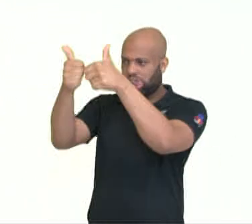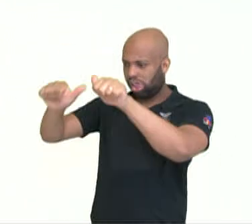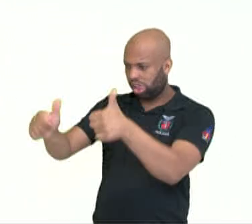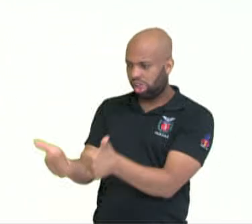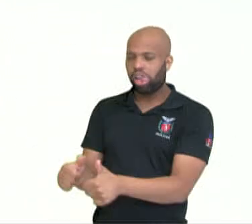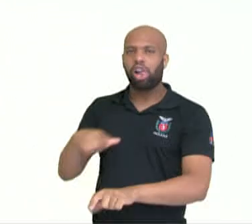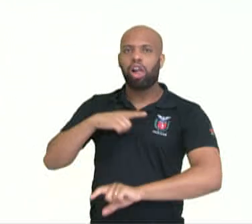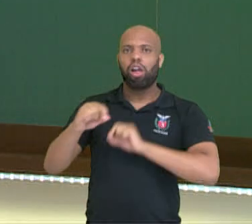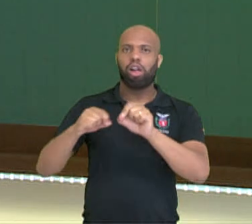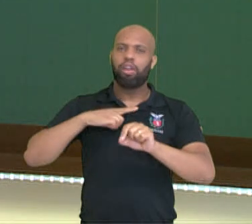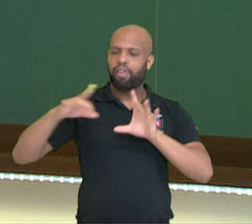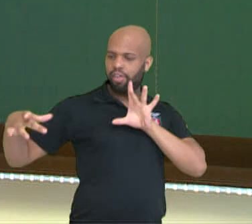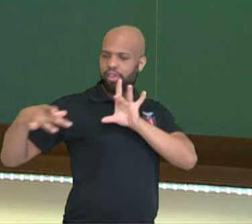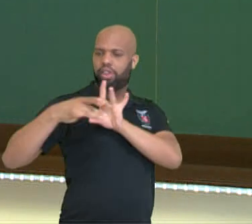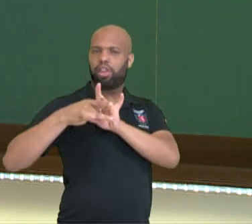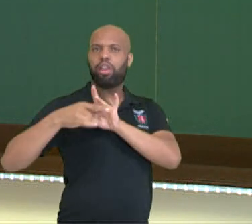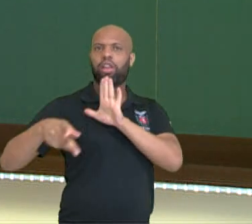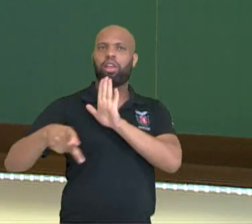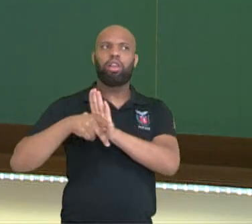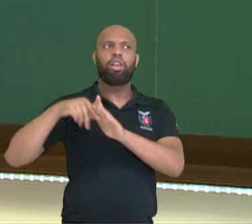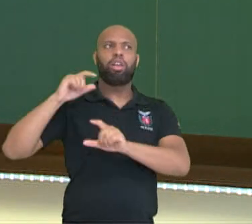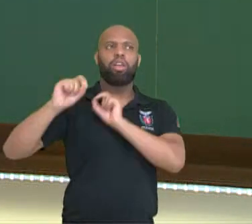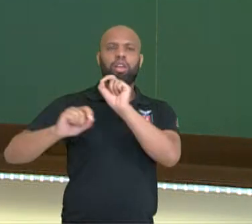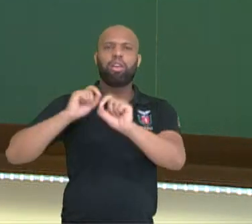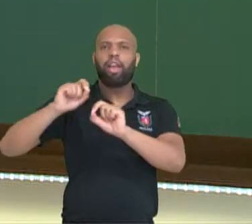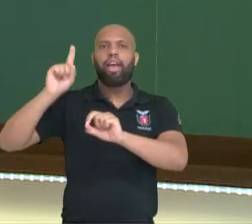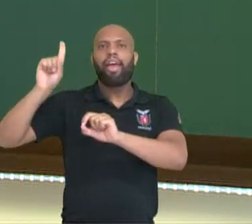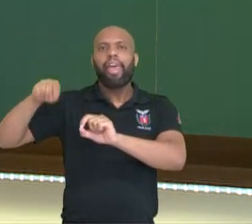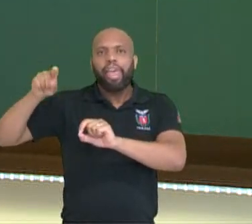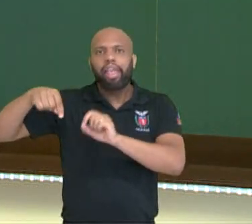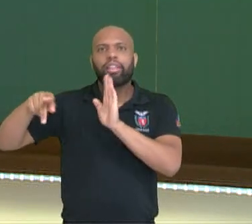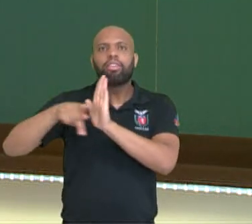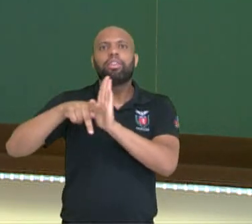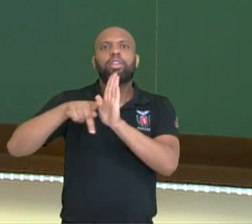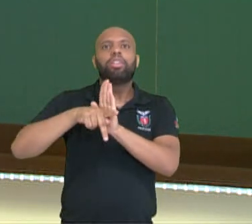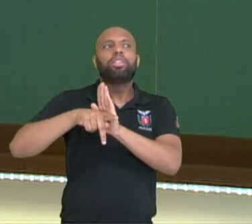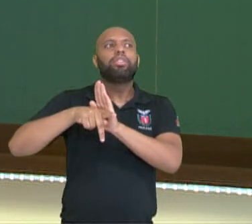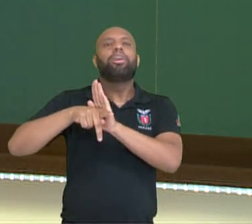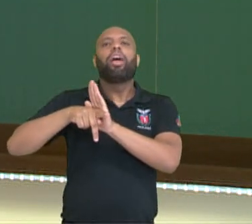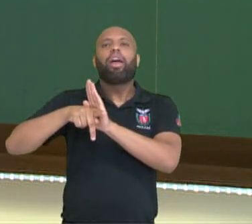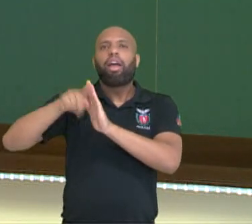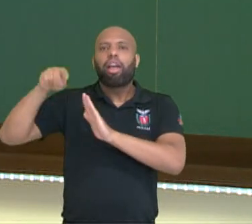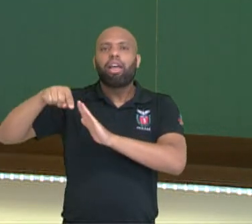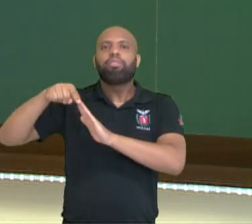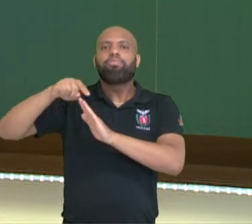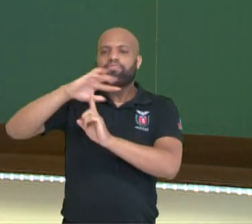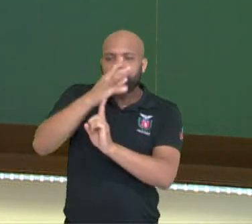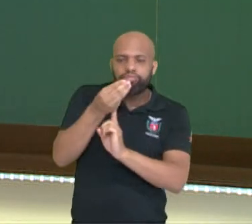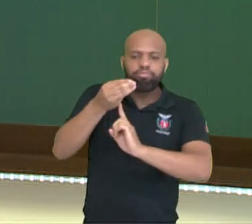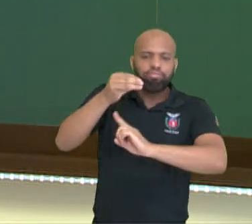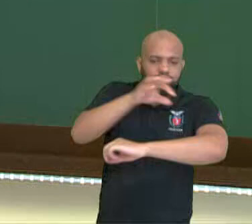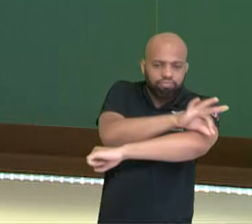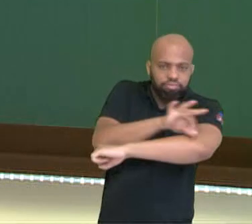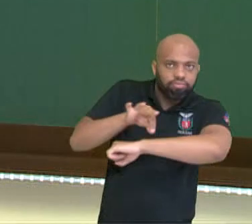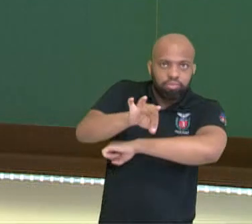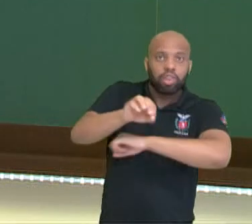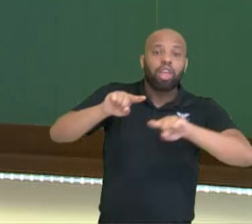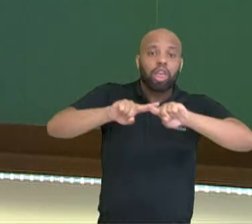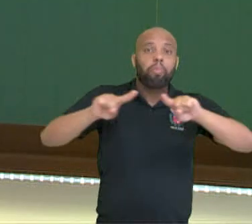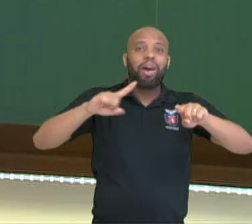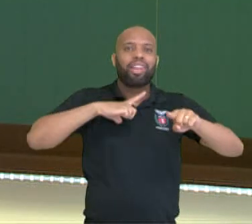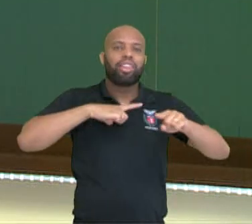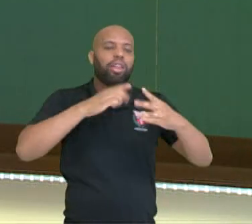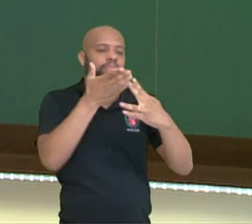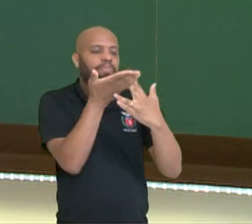ela estava emendada nos elementos arquitetônicos. No Barroco, há essa separação, né, das